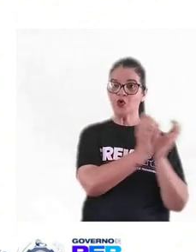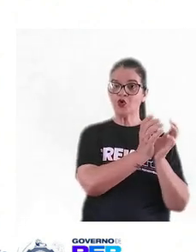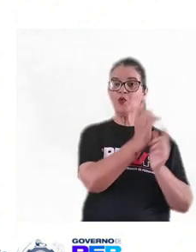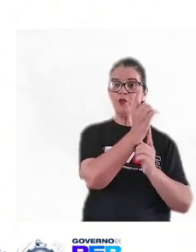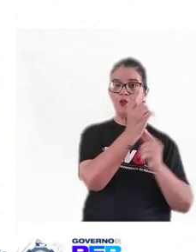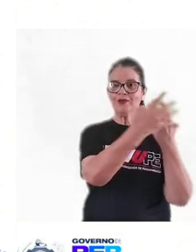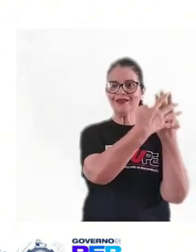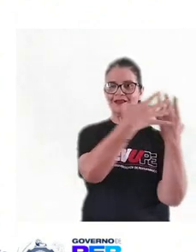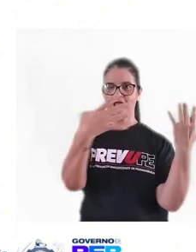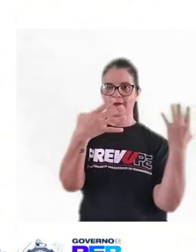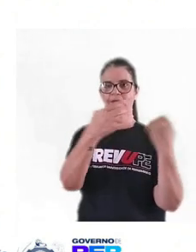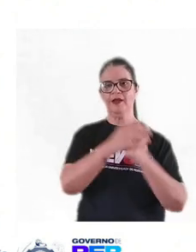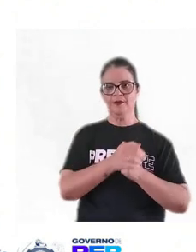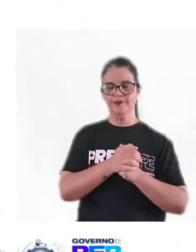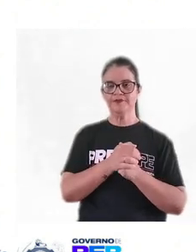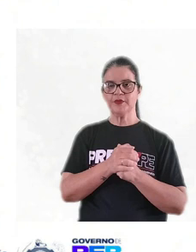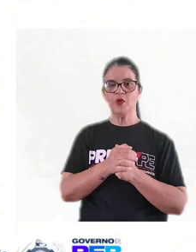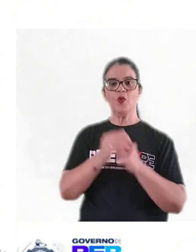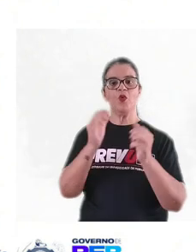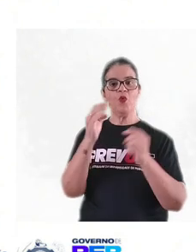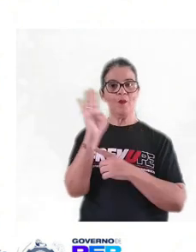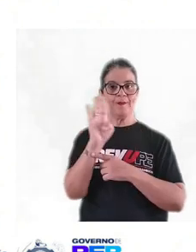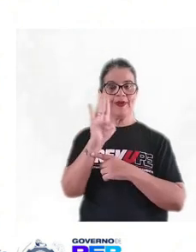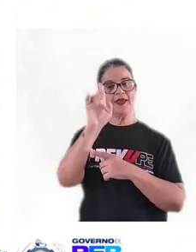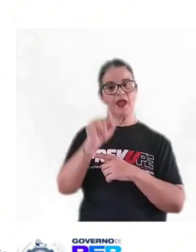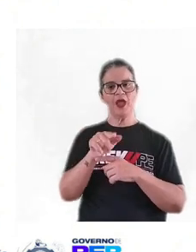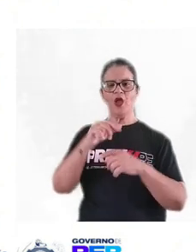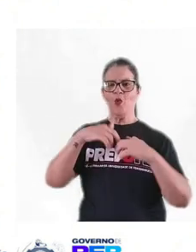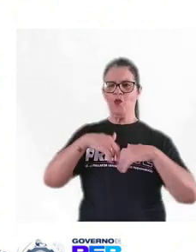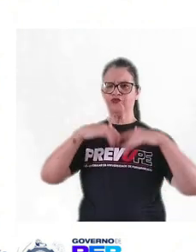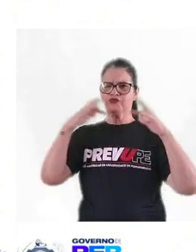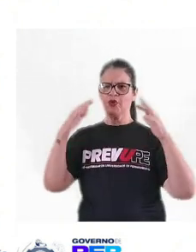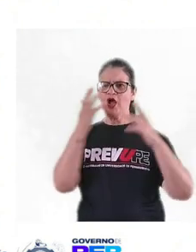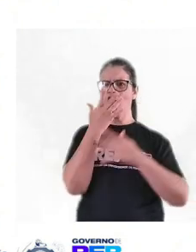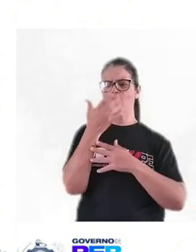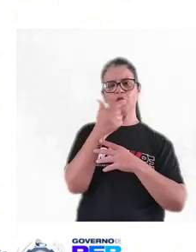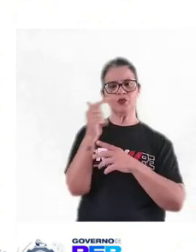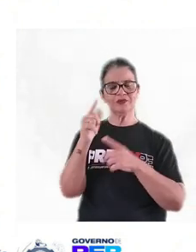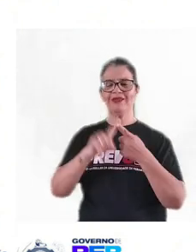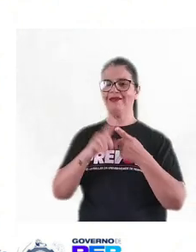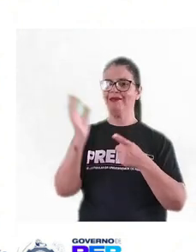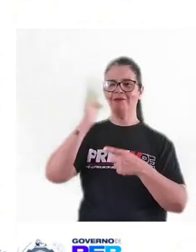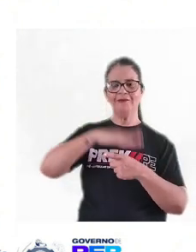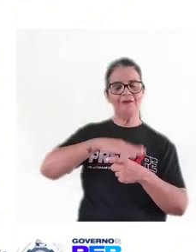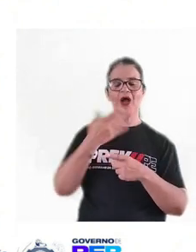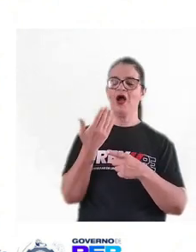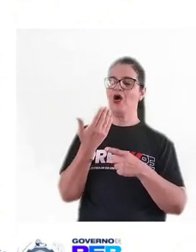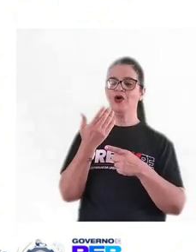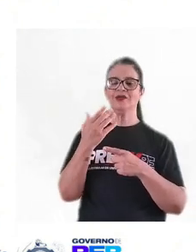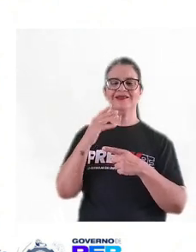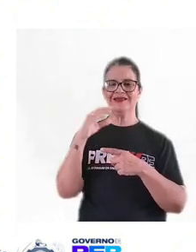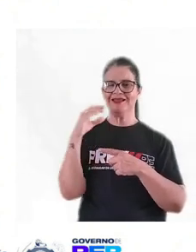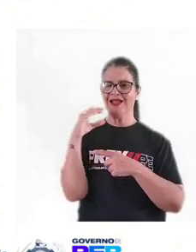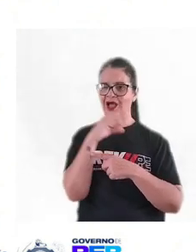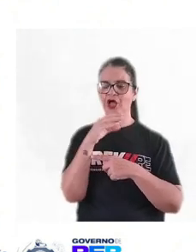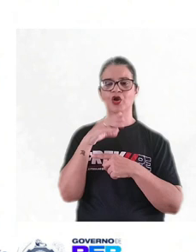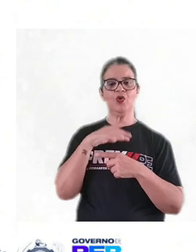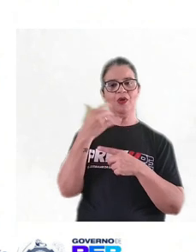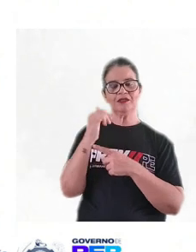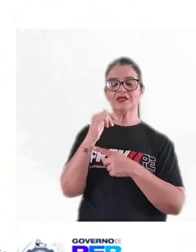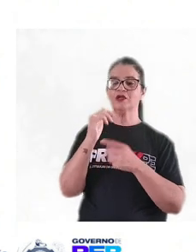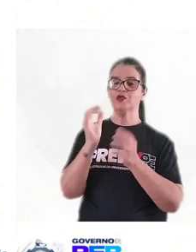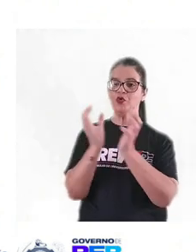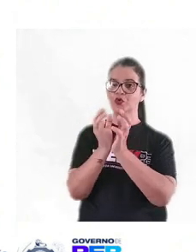tabela periódica o elemento B é um gás incolor mau condutor de calor e eletricidade localizado no grupo